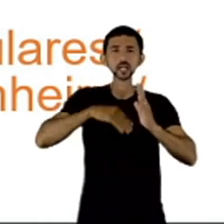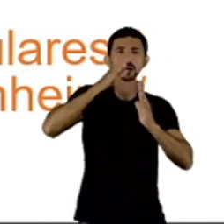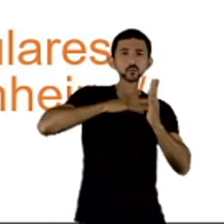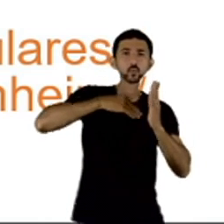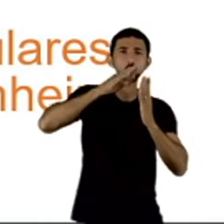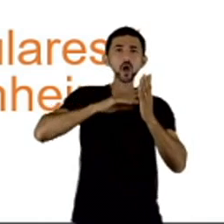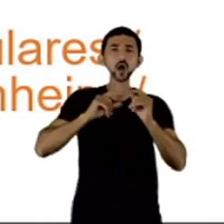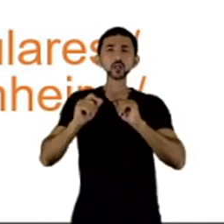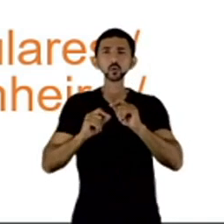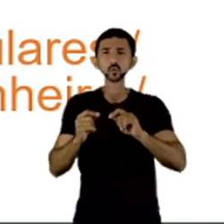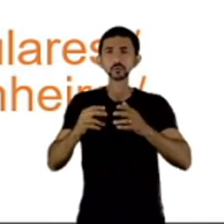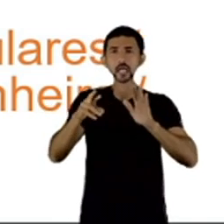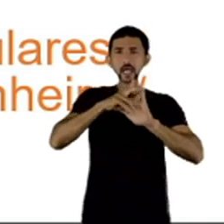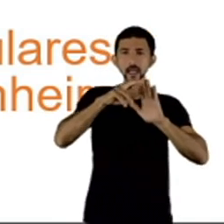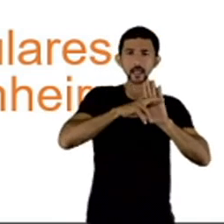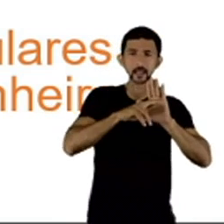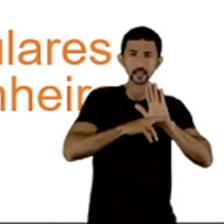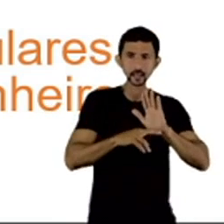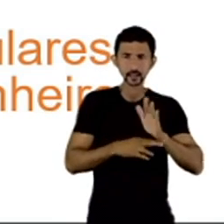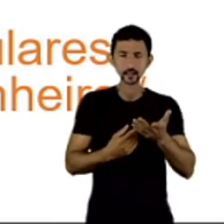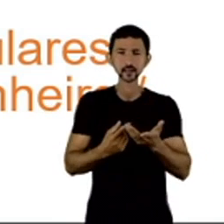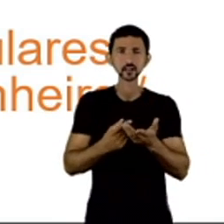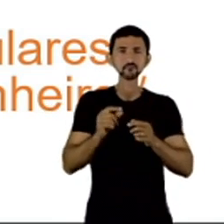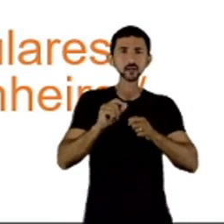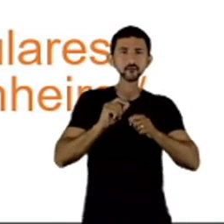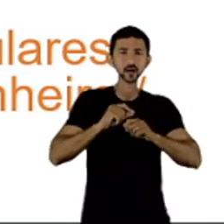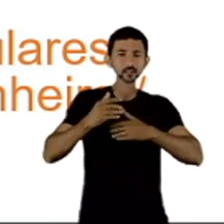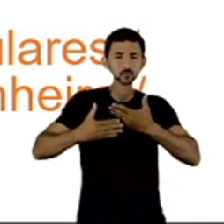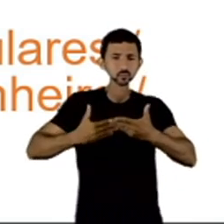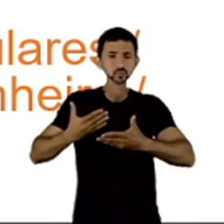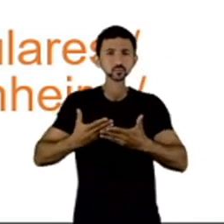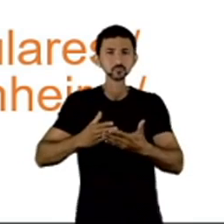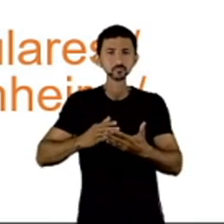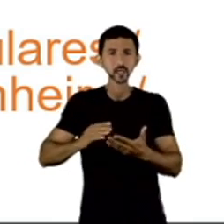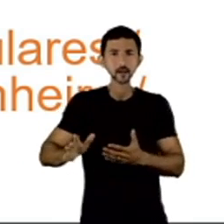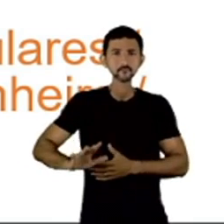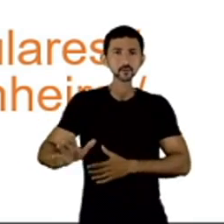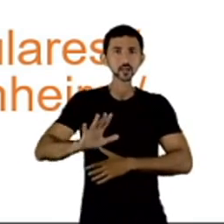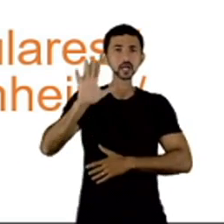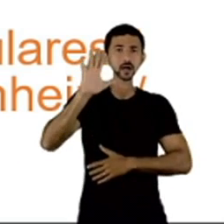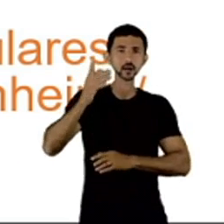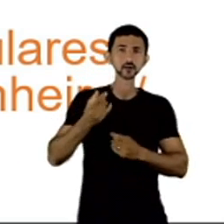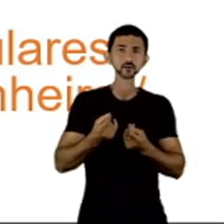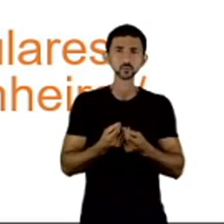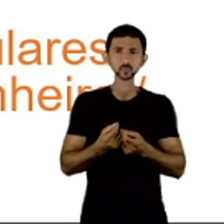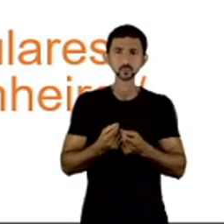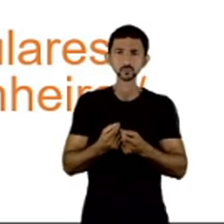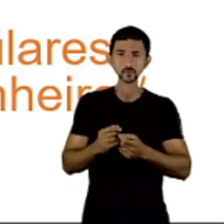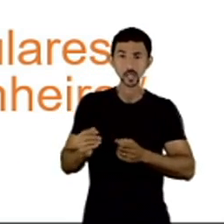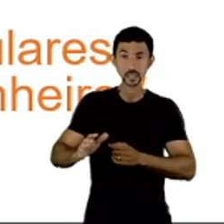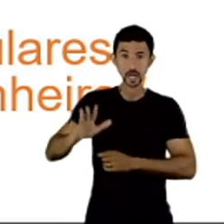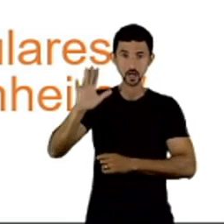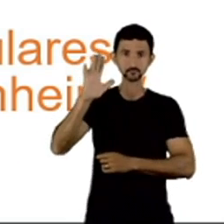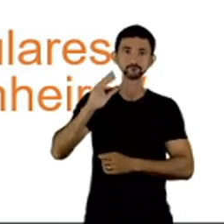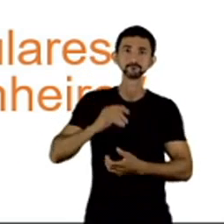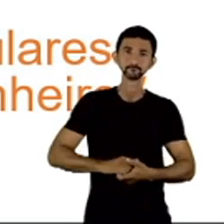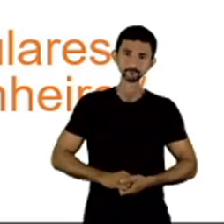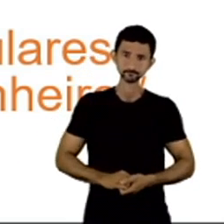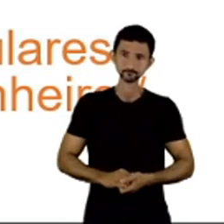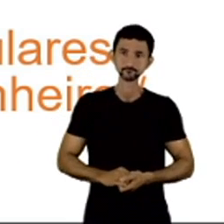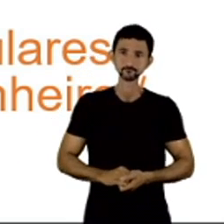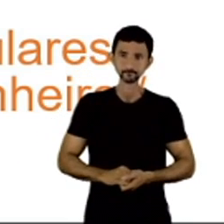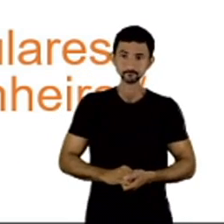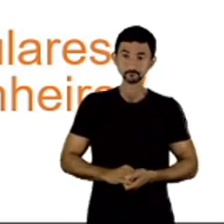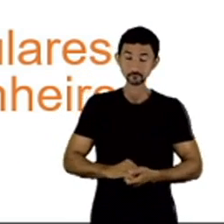arte possui regras, tá? Que fazem com que os valores sejam grandiosos, né?